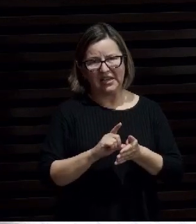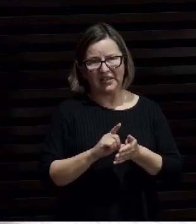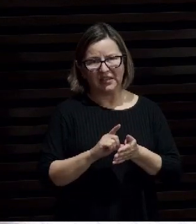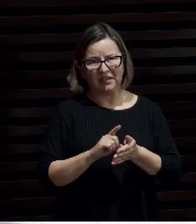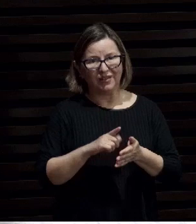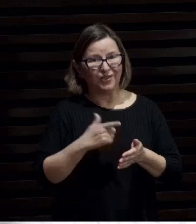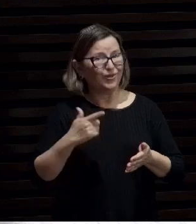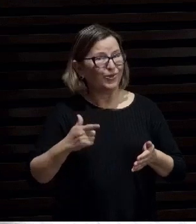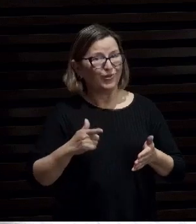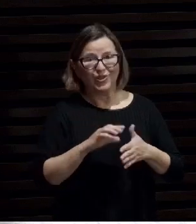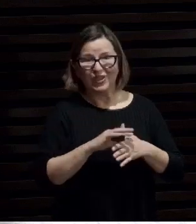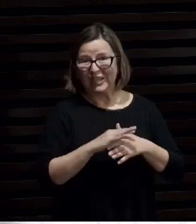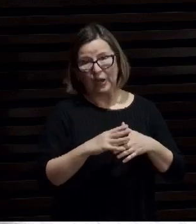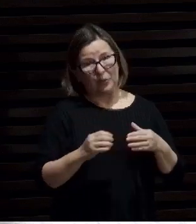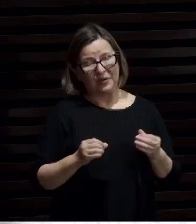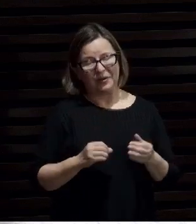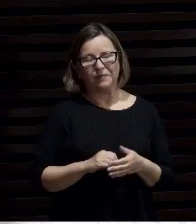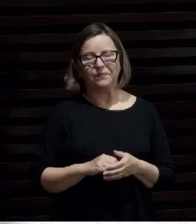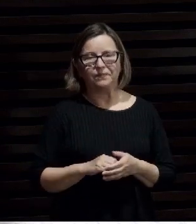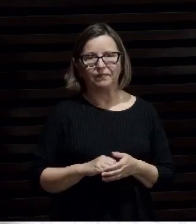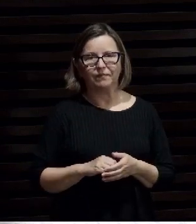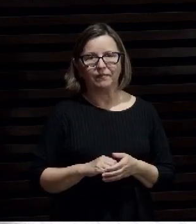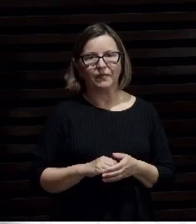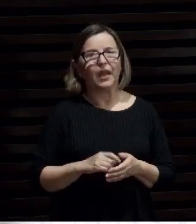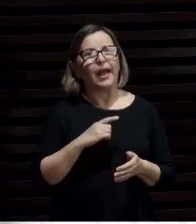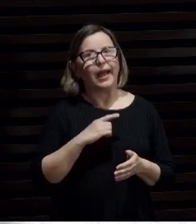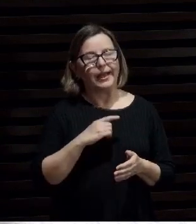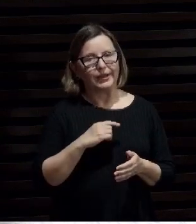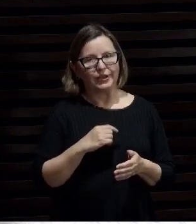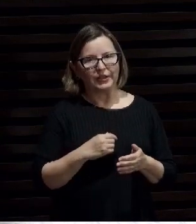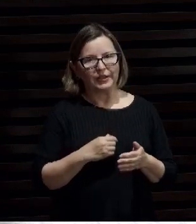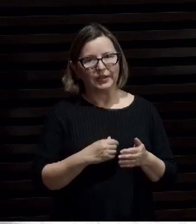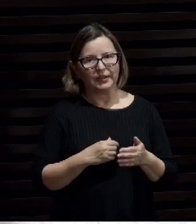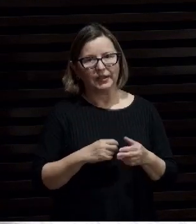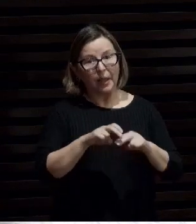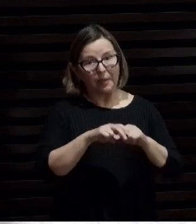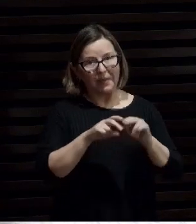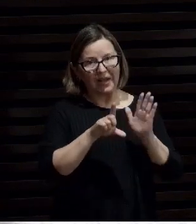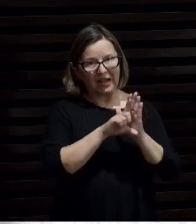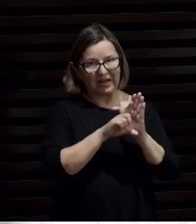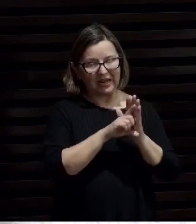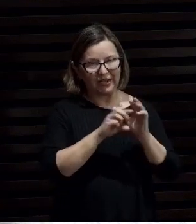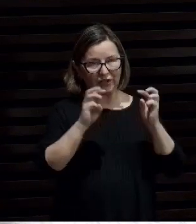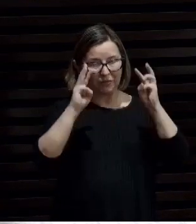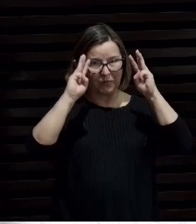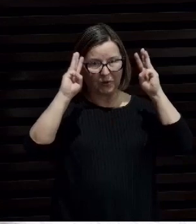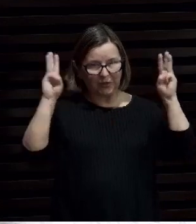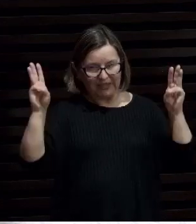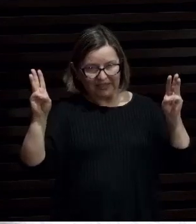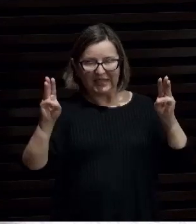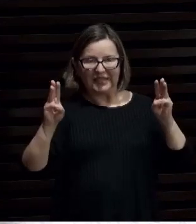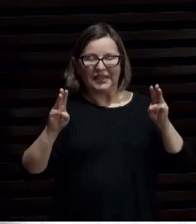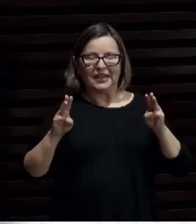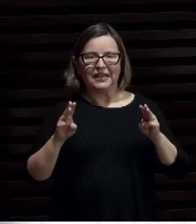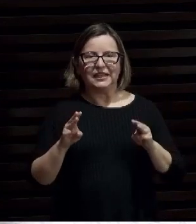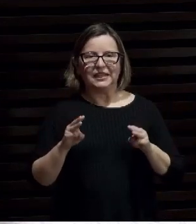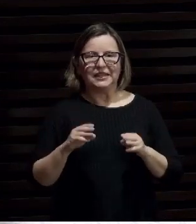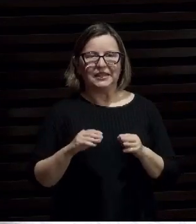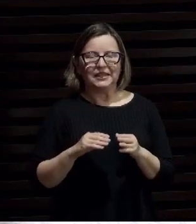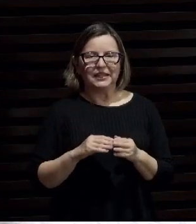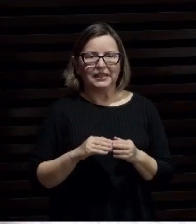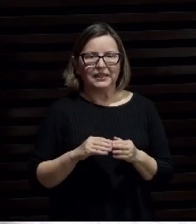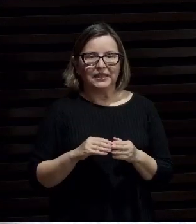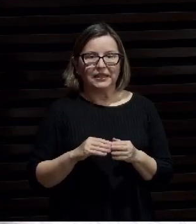Tinha na lei de Moisés, quando alguém fosse curado, se apresenta ao sacerdote e oferece a oferta. Em todos aqueles séculos, ninguém fez